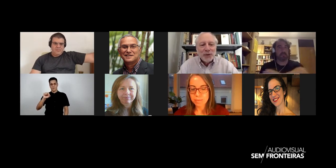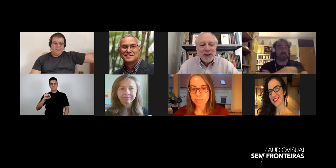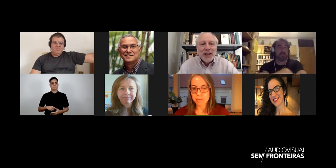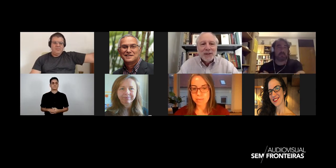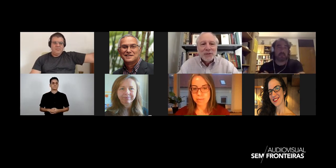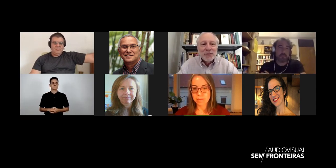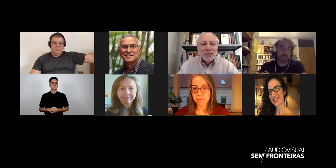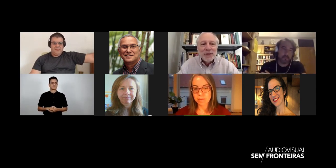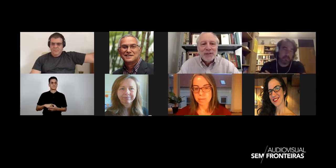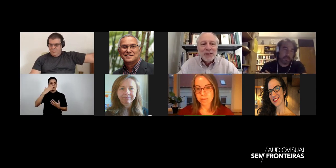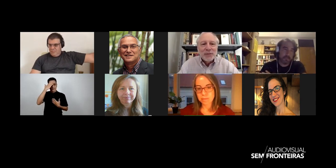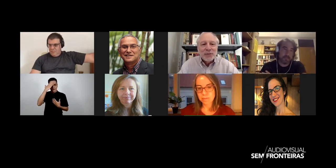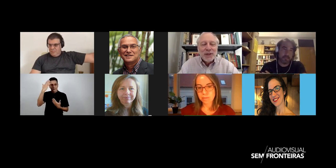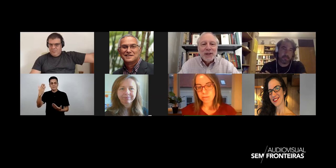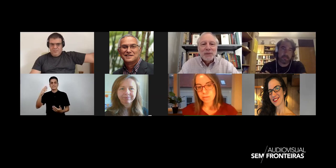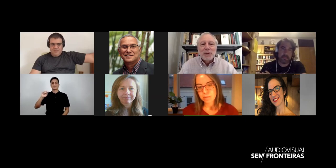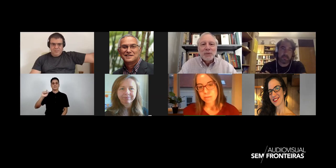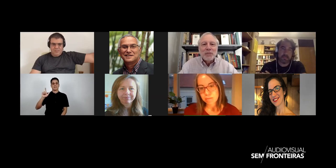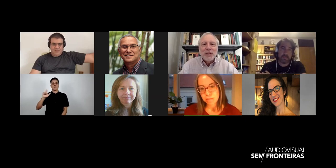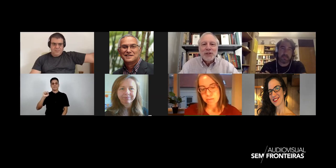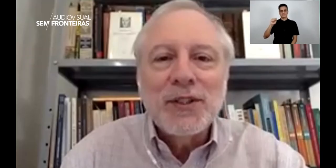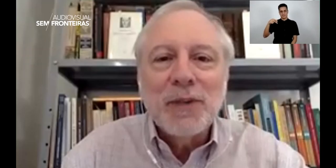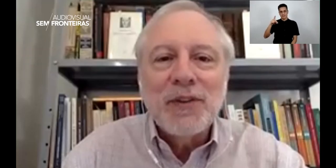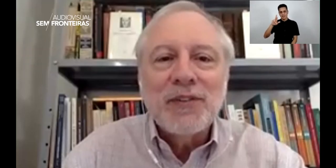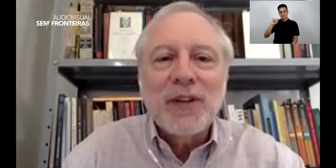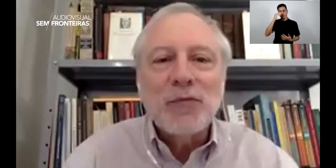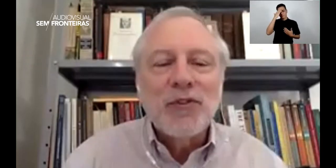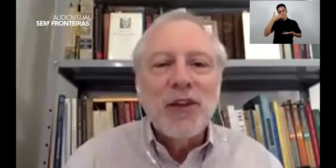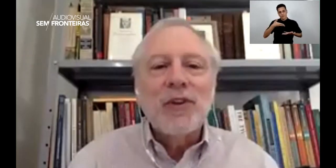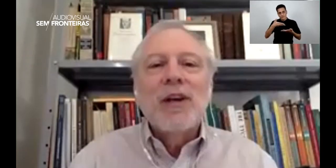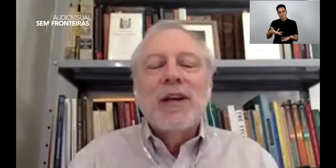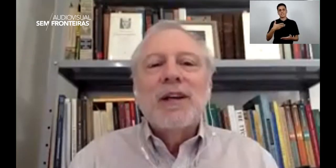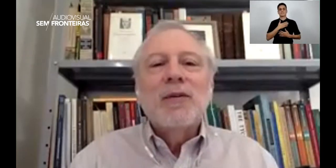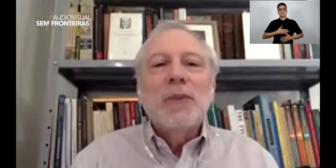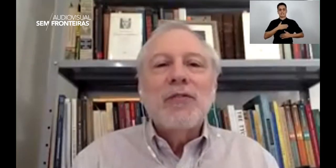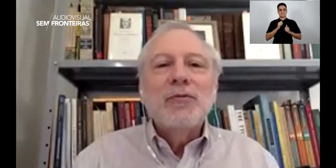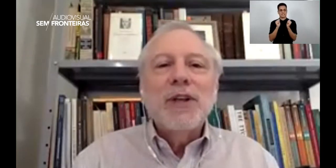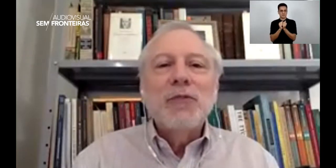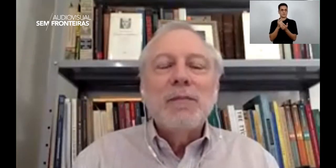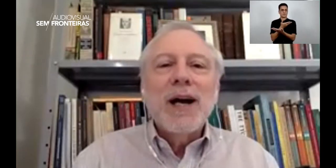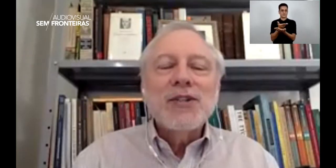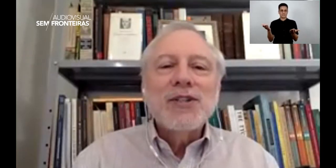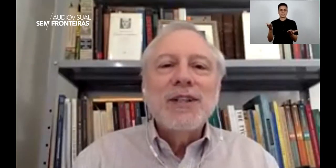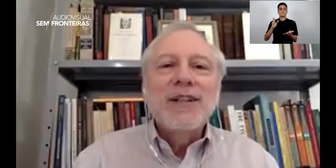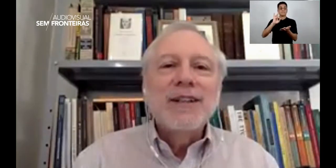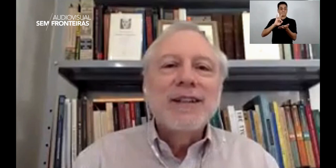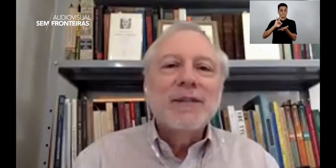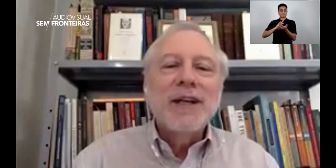Muito obrigado, Alessandra, muito obrigado pelo convite, é um prazer estar com vocês. O Brasil tem uma